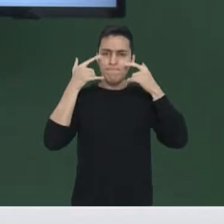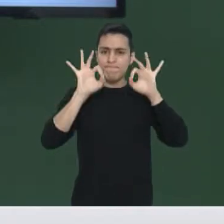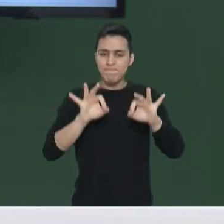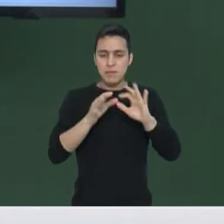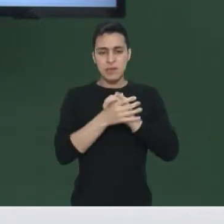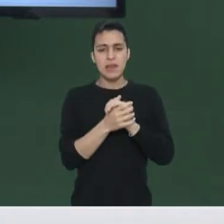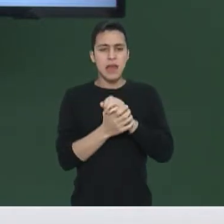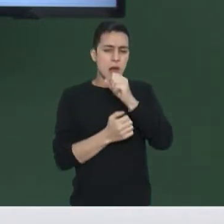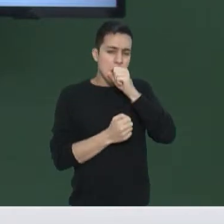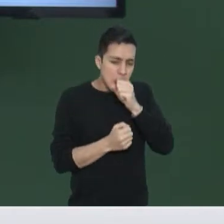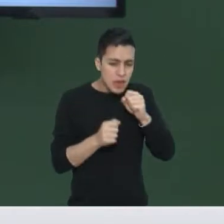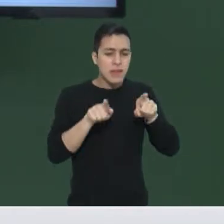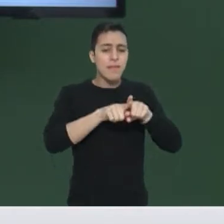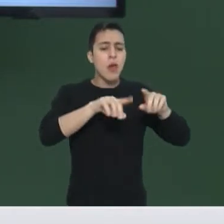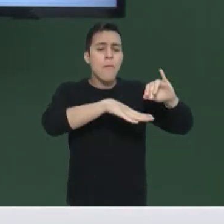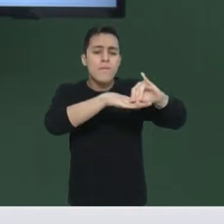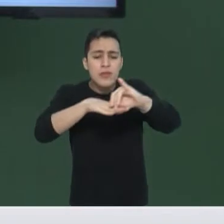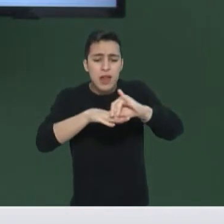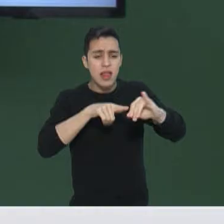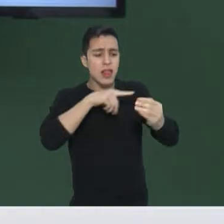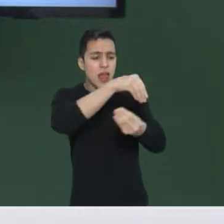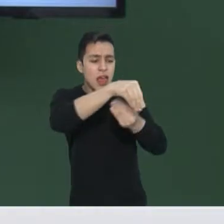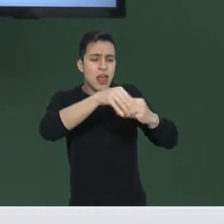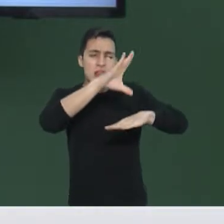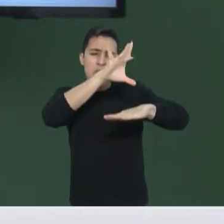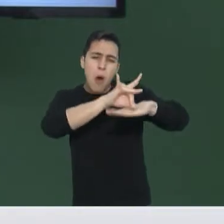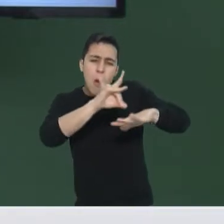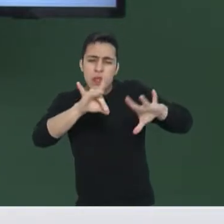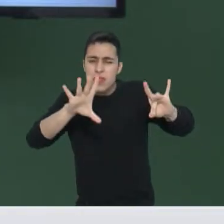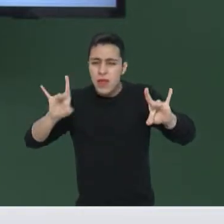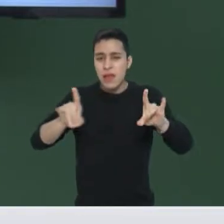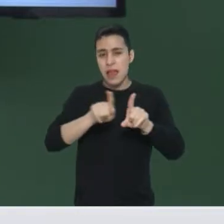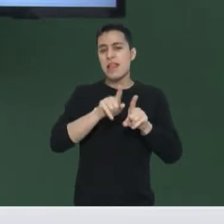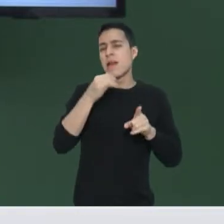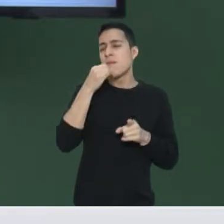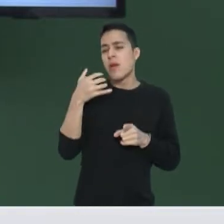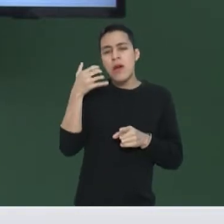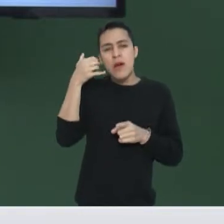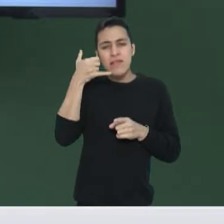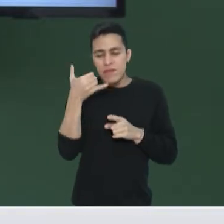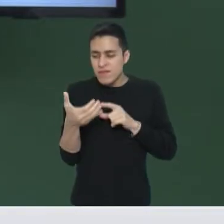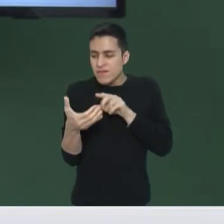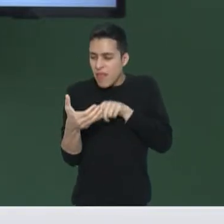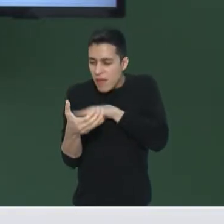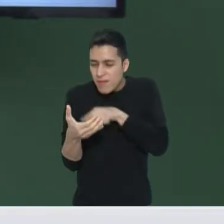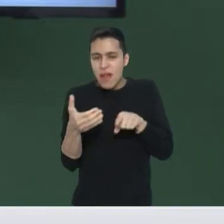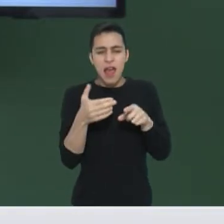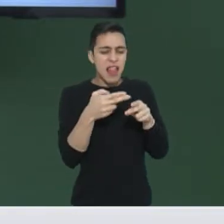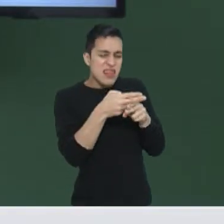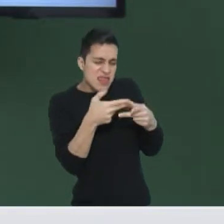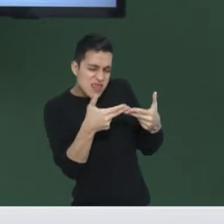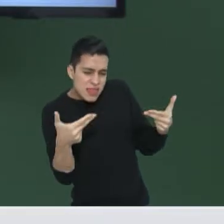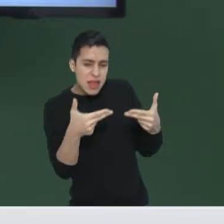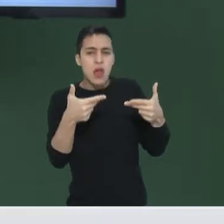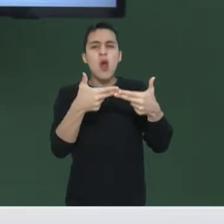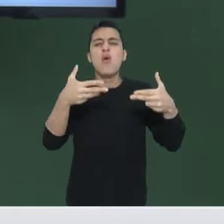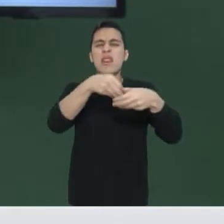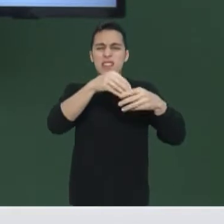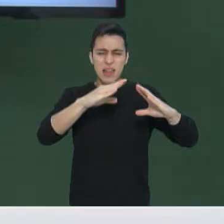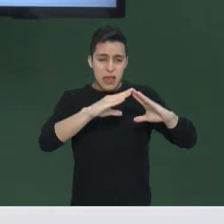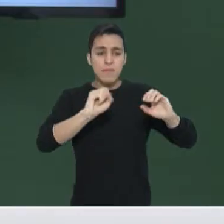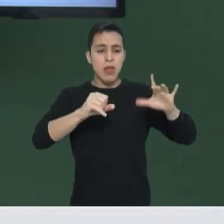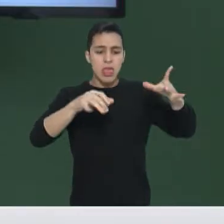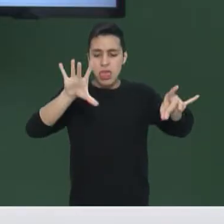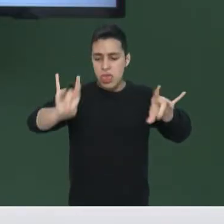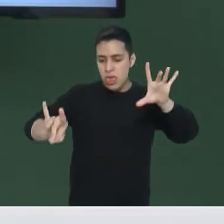com superfícies contaminadas, tipo celulares, talheres, utensílios domésticos. Então, olha a importância